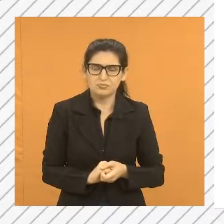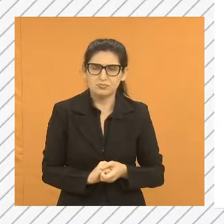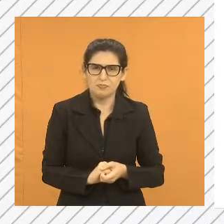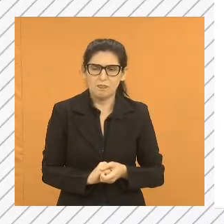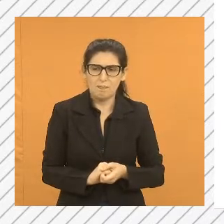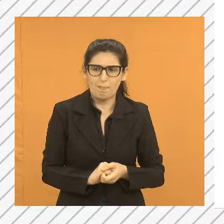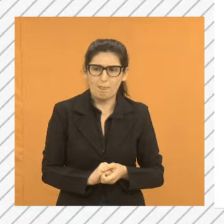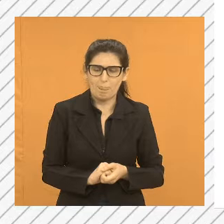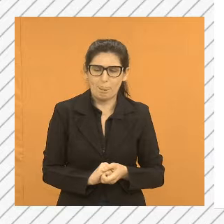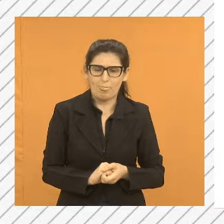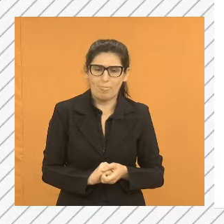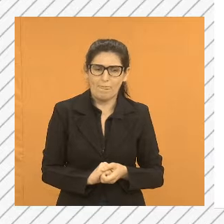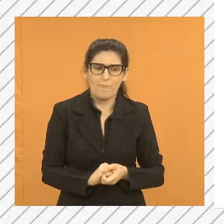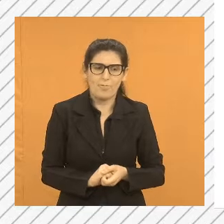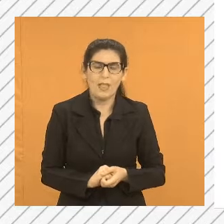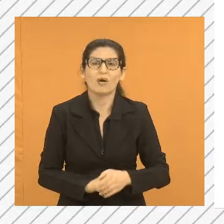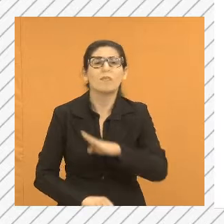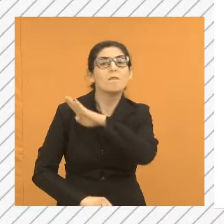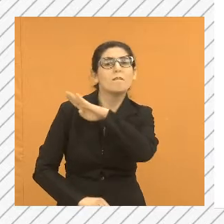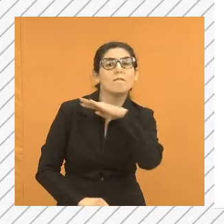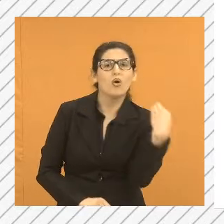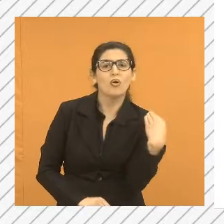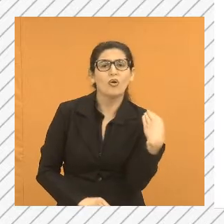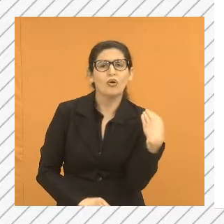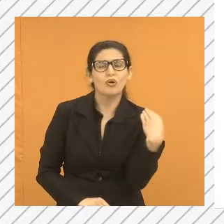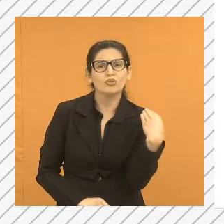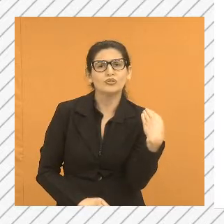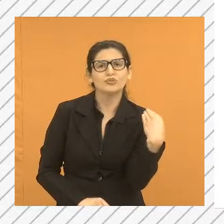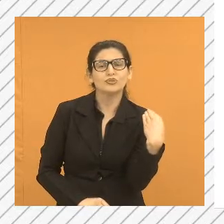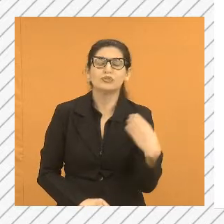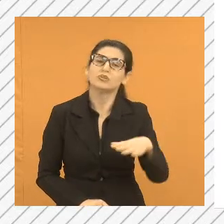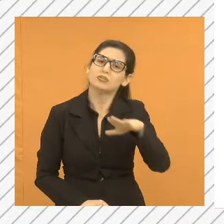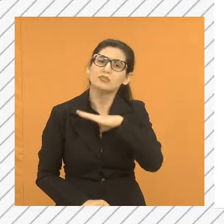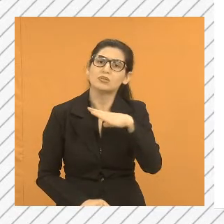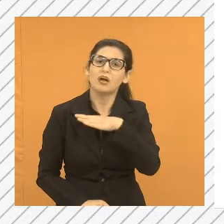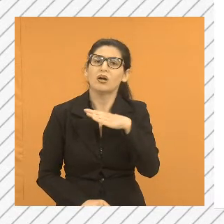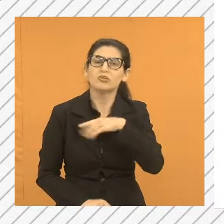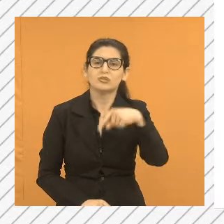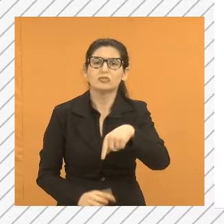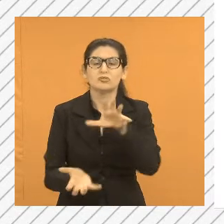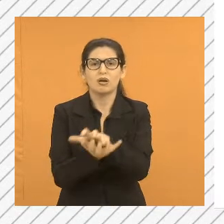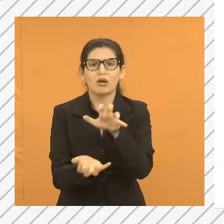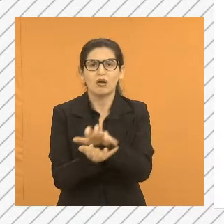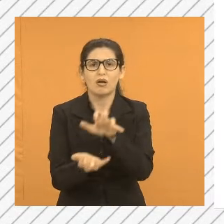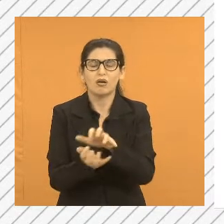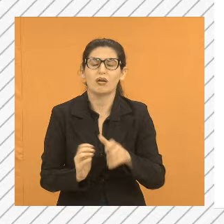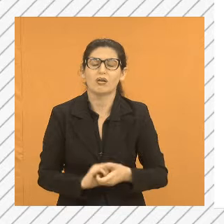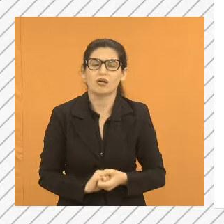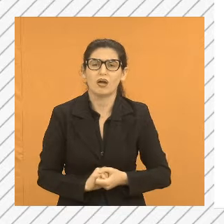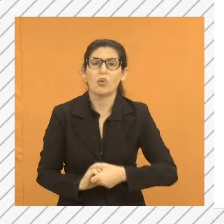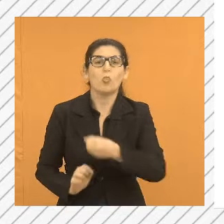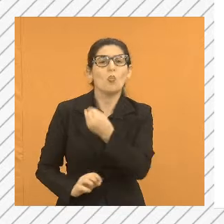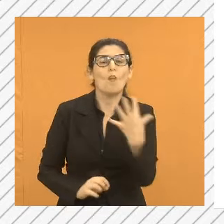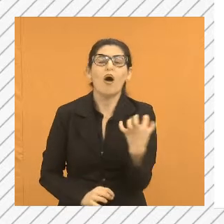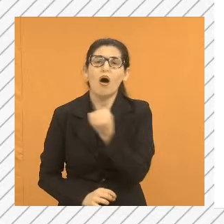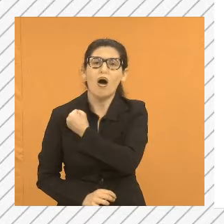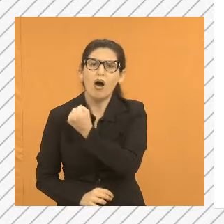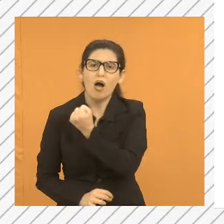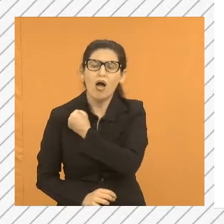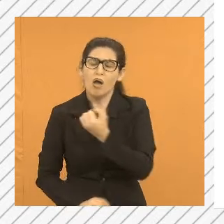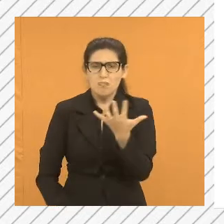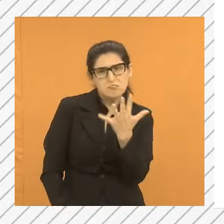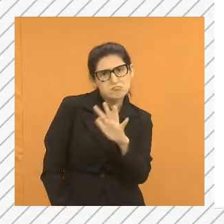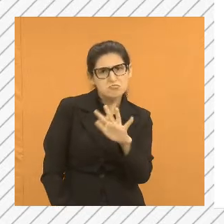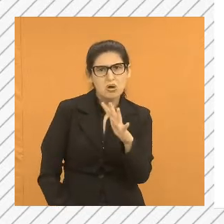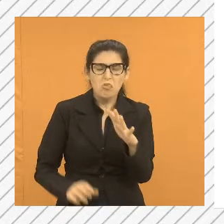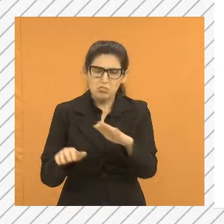Com referência aos óbitos ocorridos no município, boa parte dos números se mantiveram mais ou